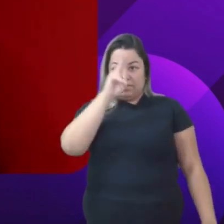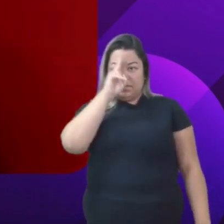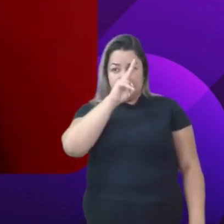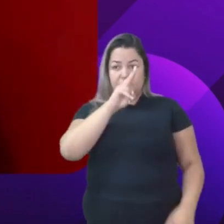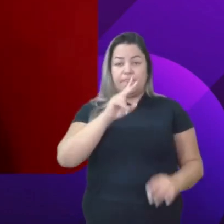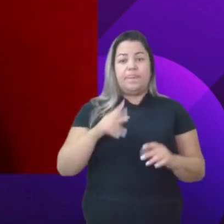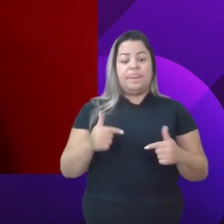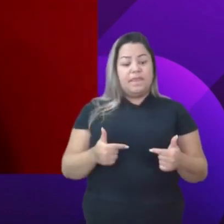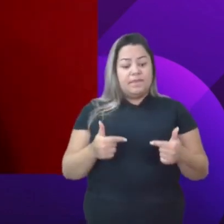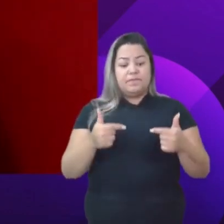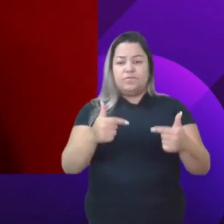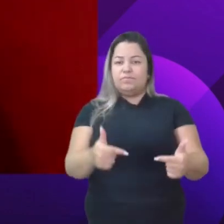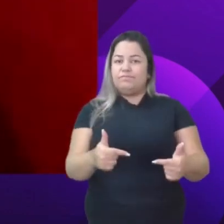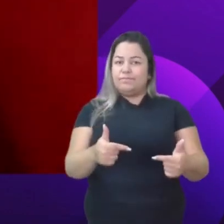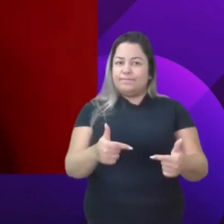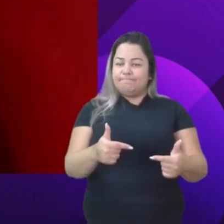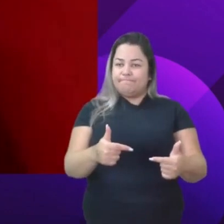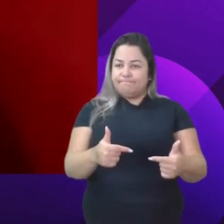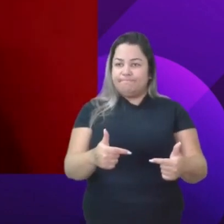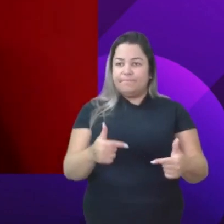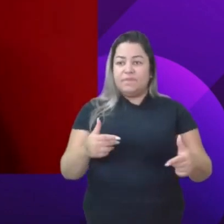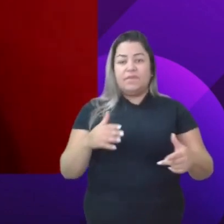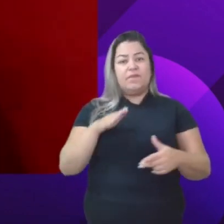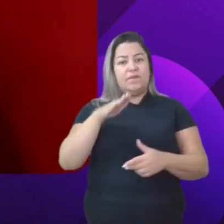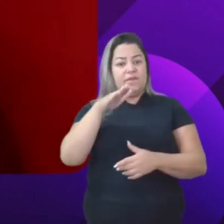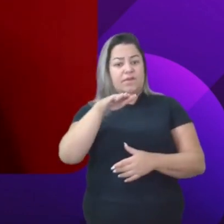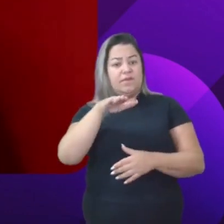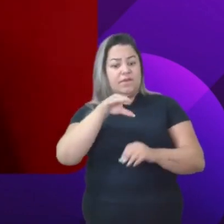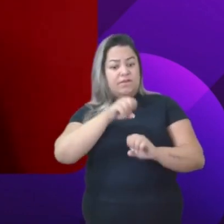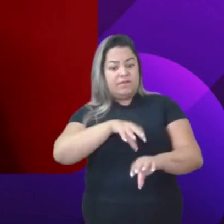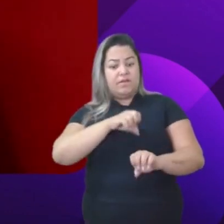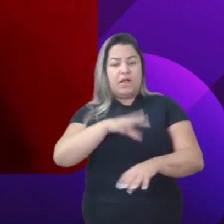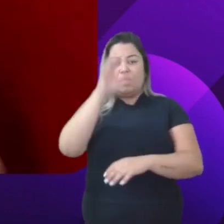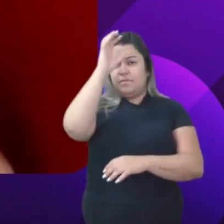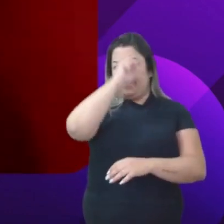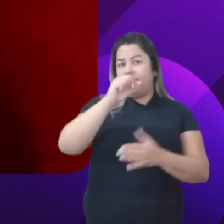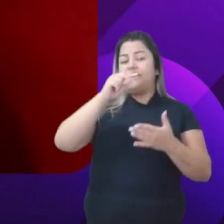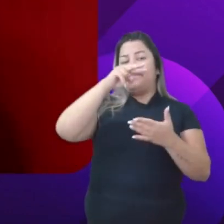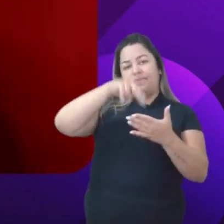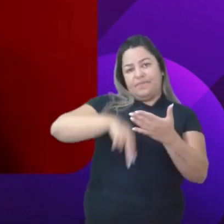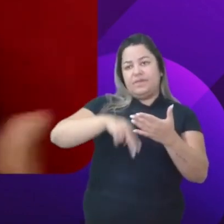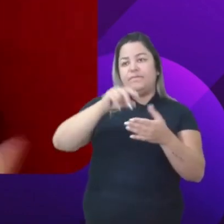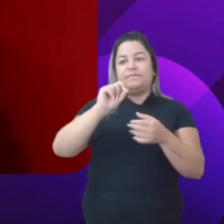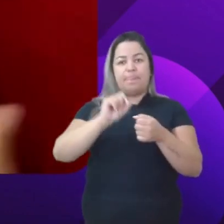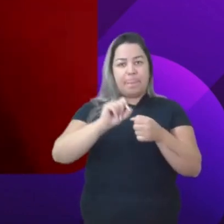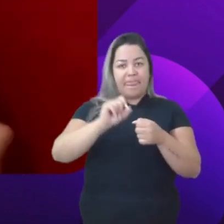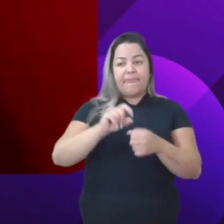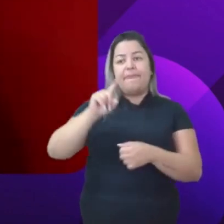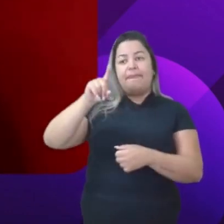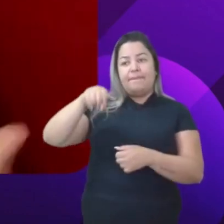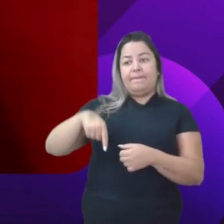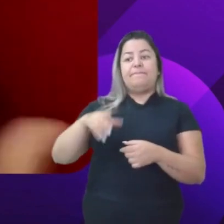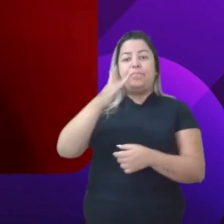histórias de luta, de resistência e chamá-los para aprender a ler, para aprender a produzir, para também